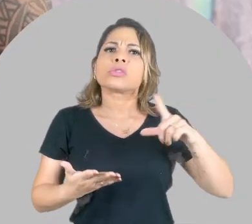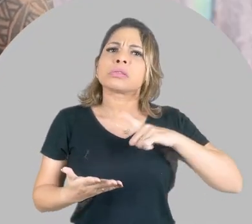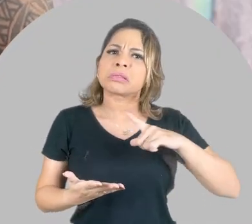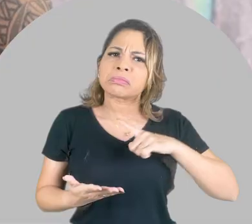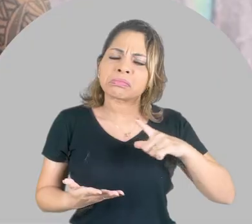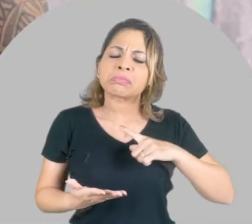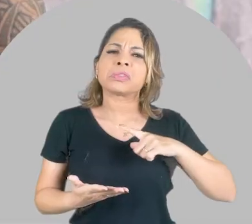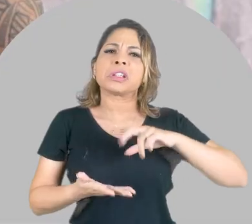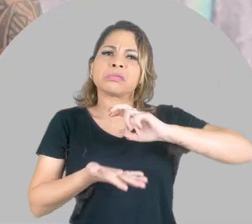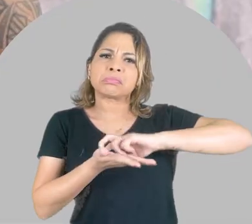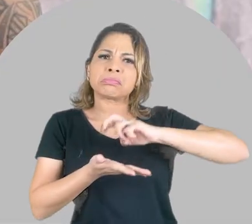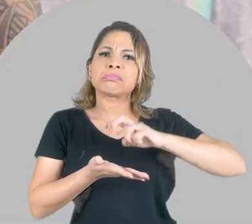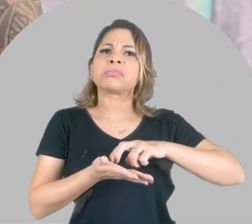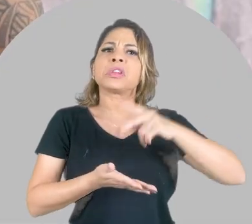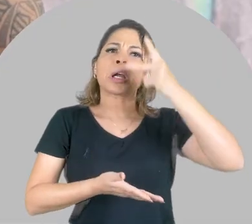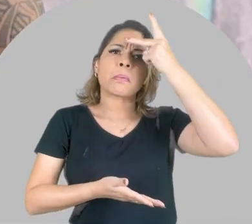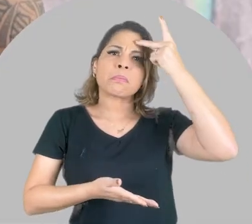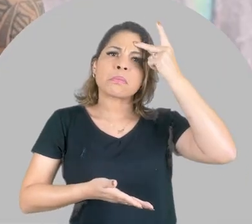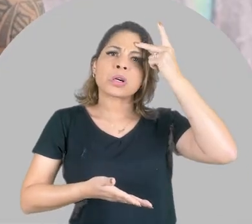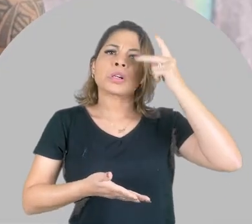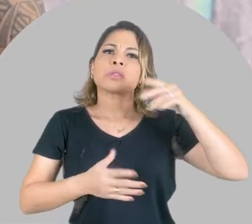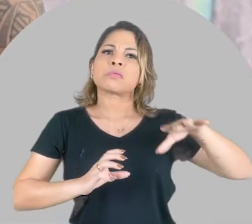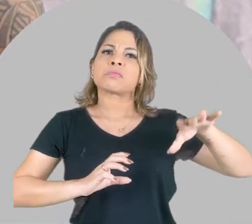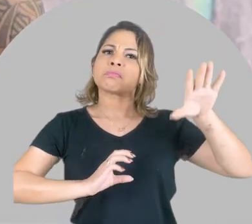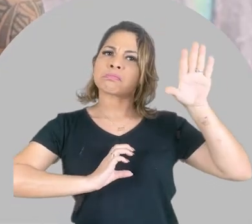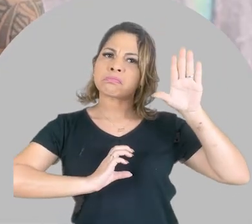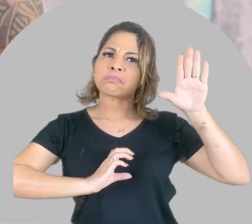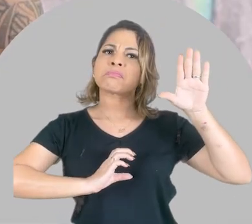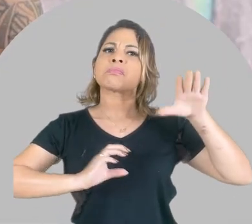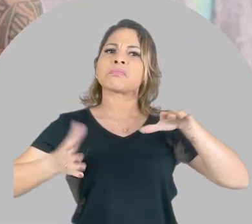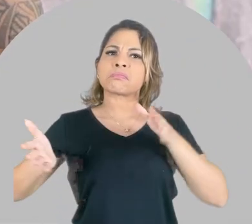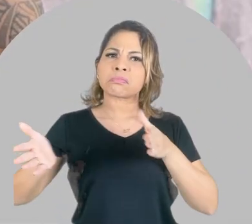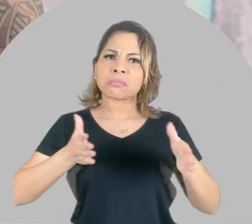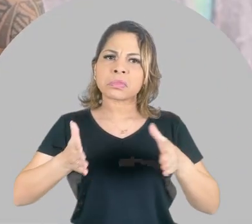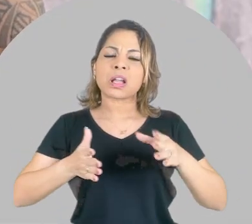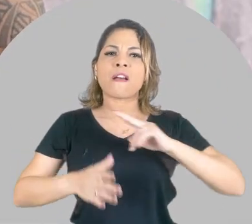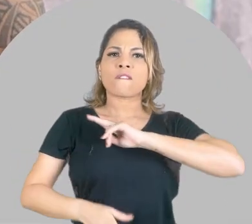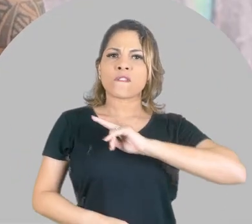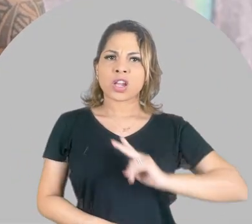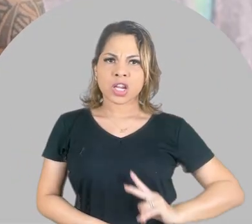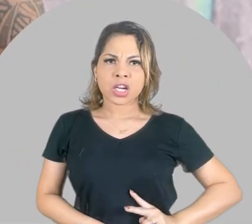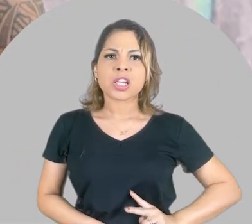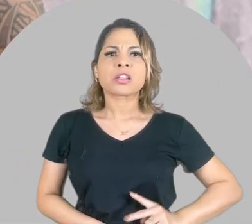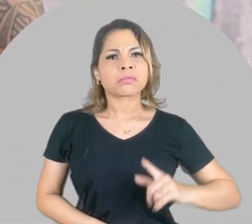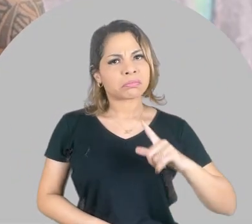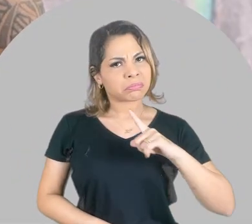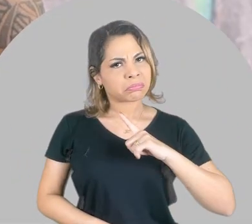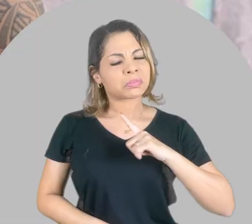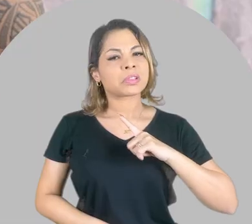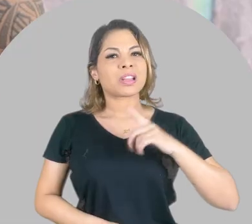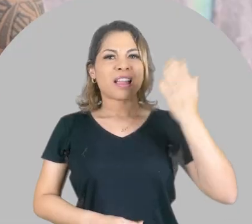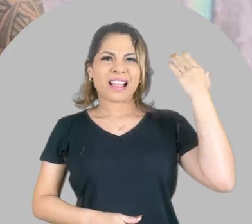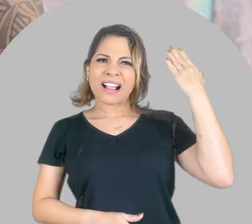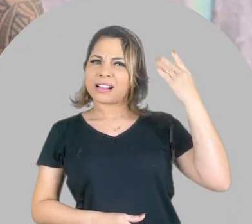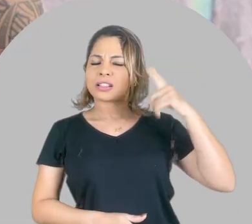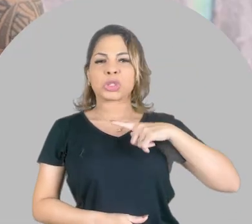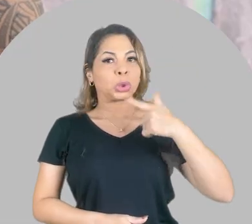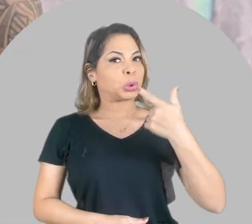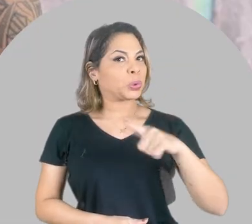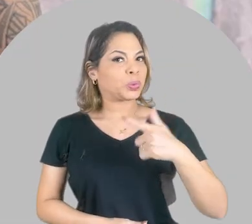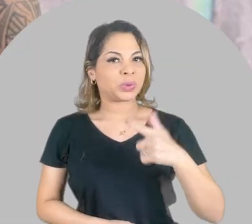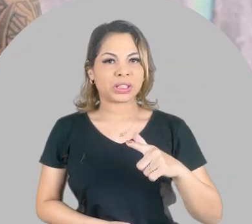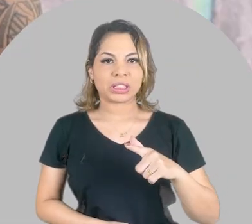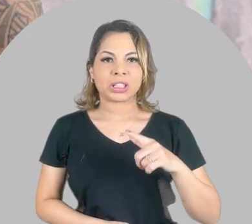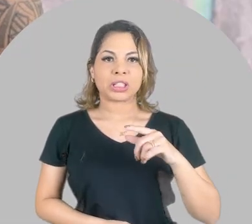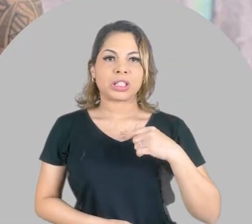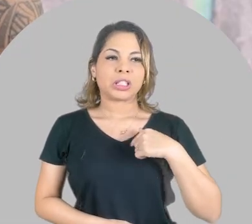descomunal. Hoje você tem gente do hip hop com mandato de vereador. Isso nos anos